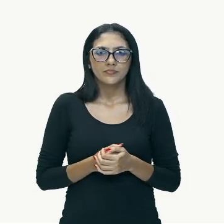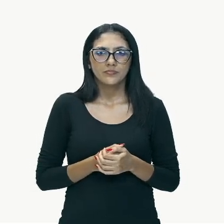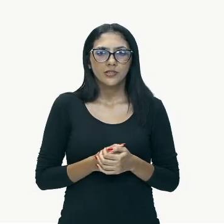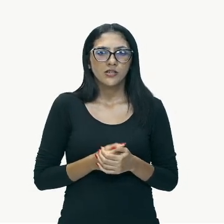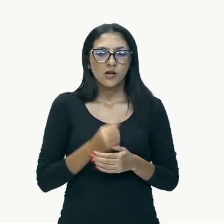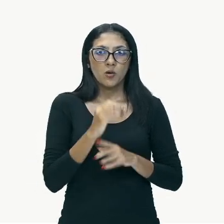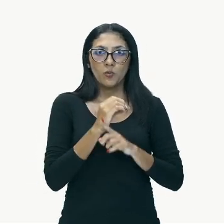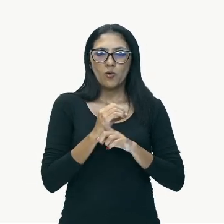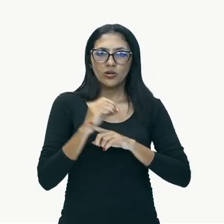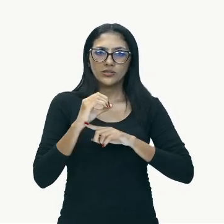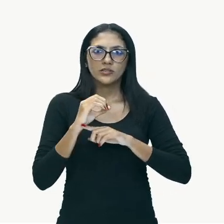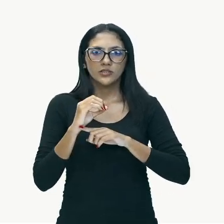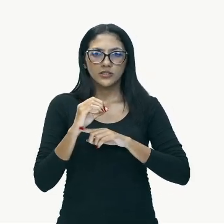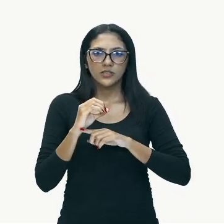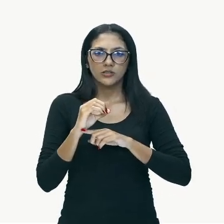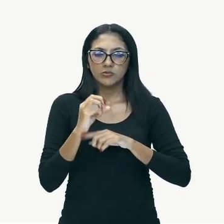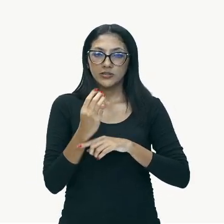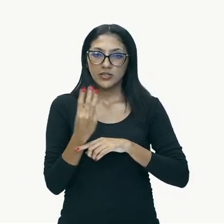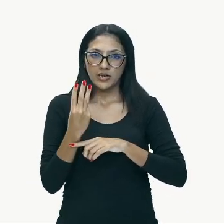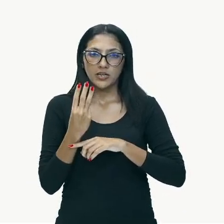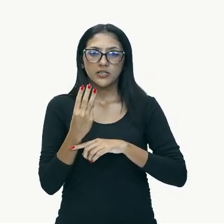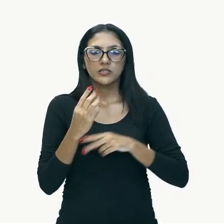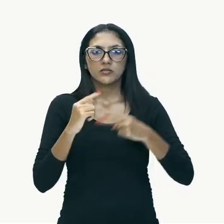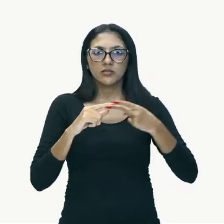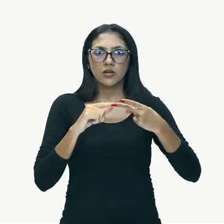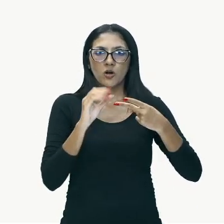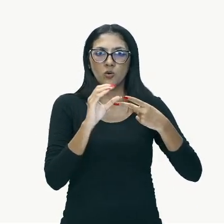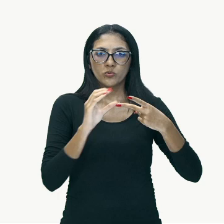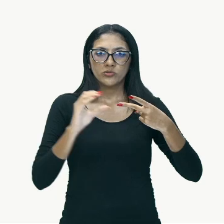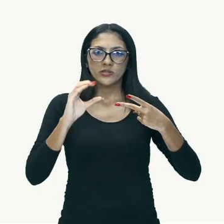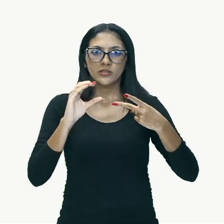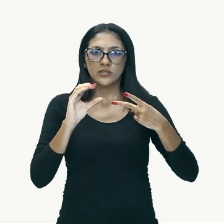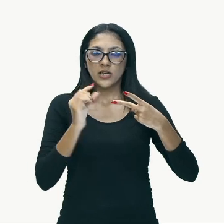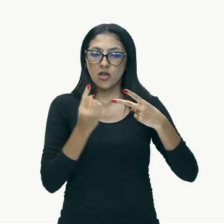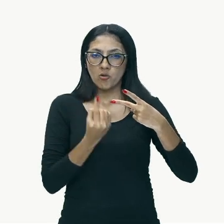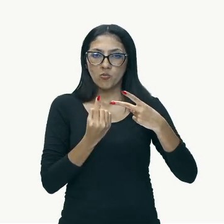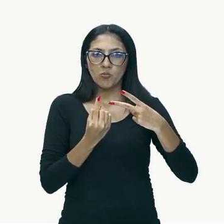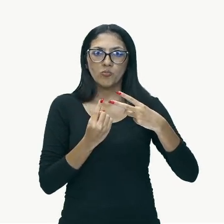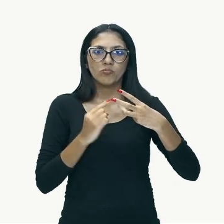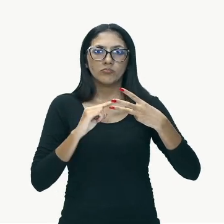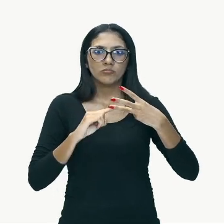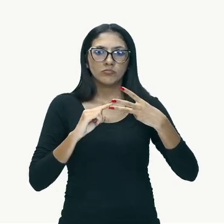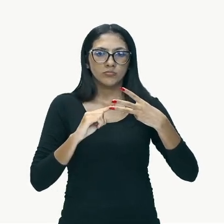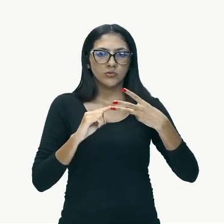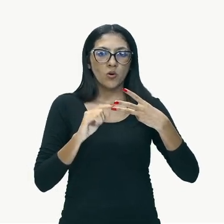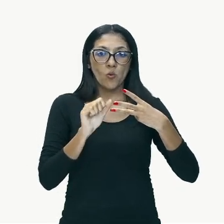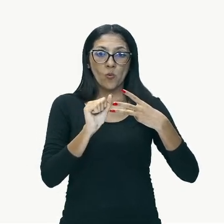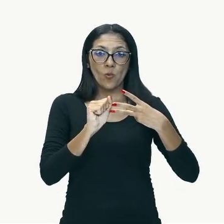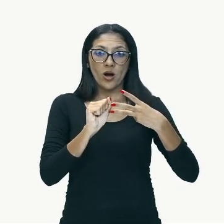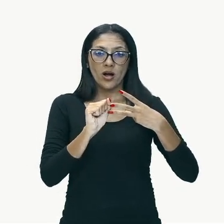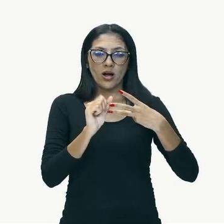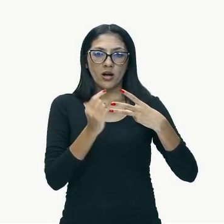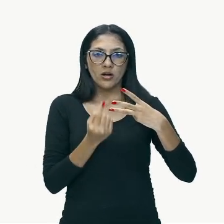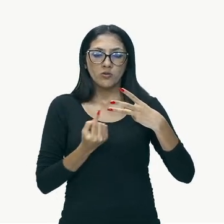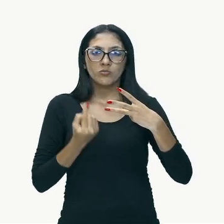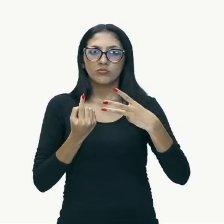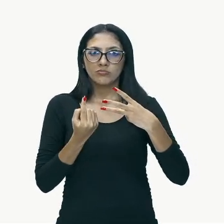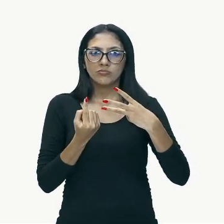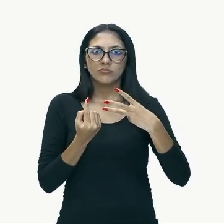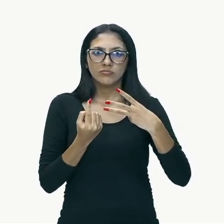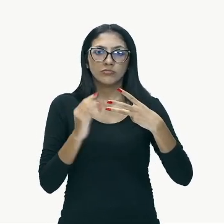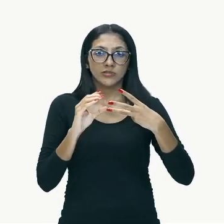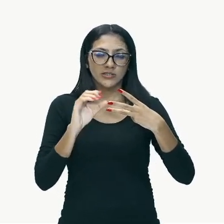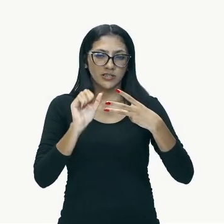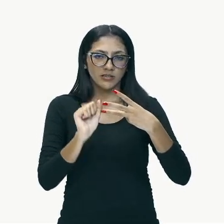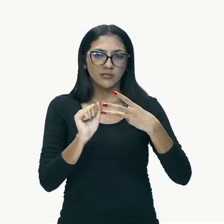aqui 3 oxigênios, 1 carbono, 1 cálcio. Lembra, se